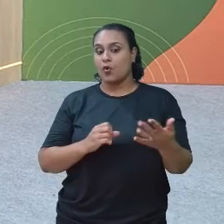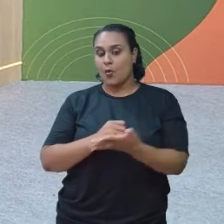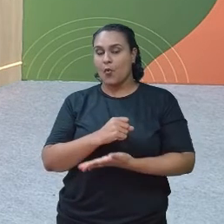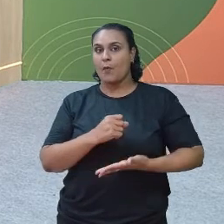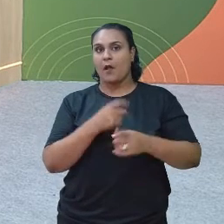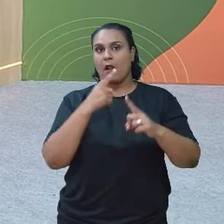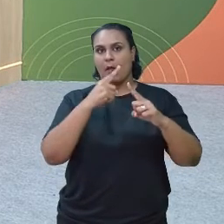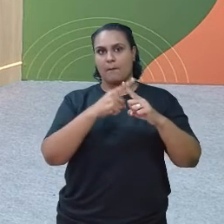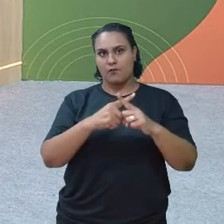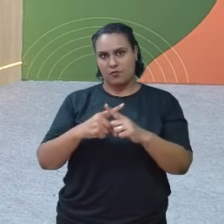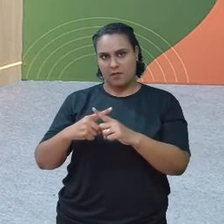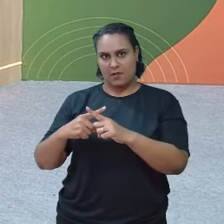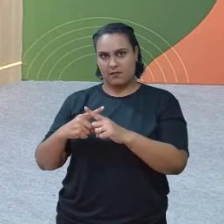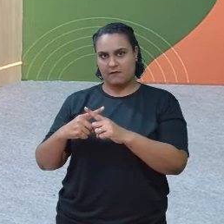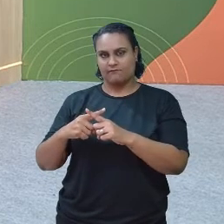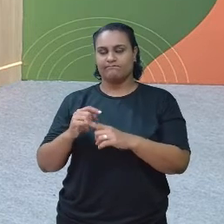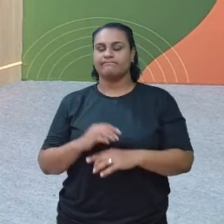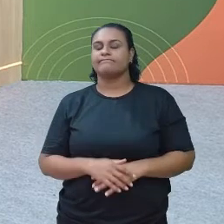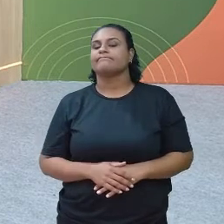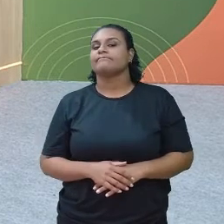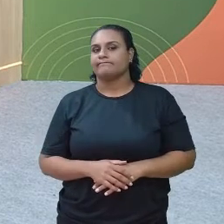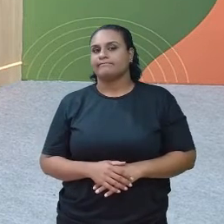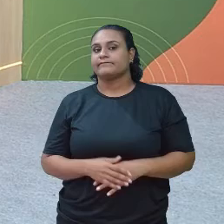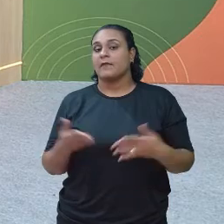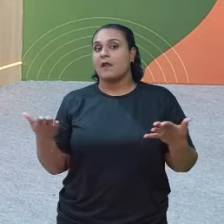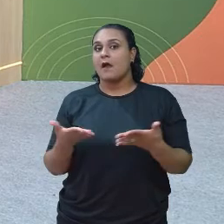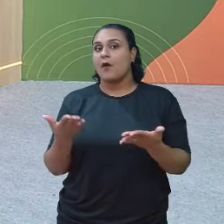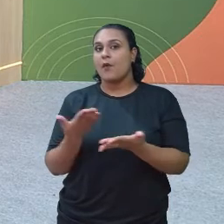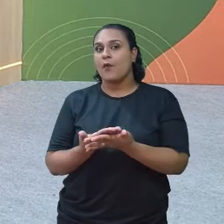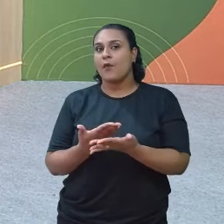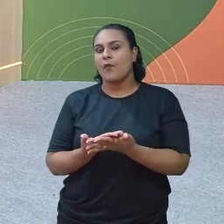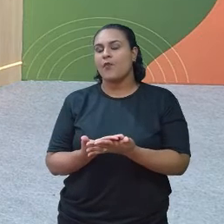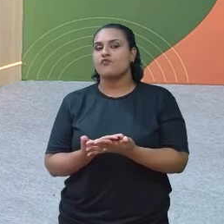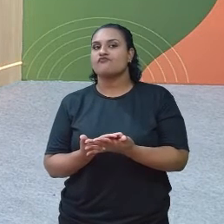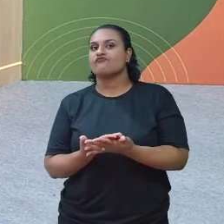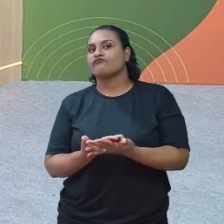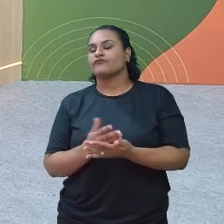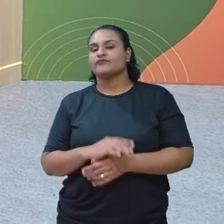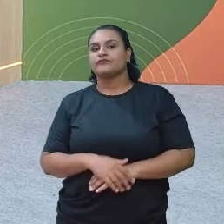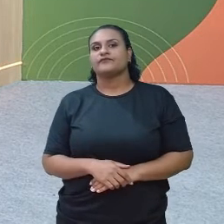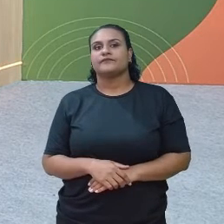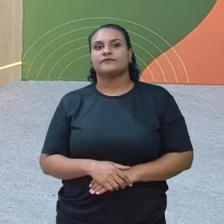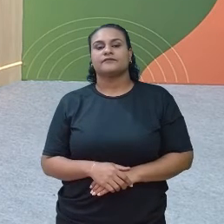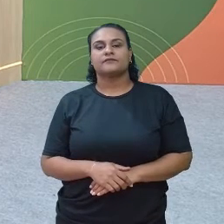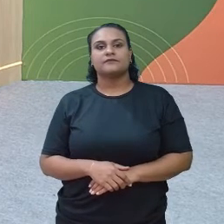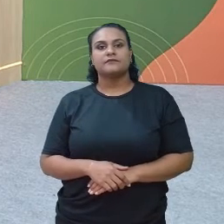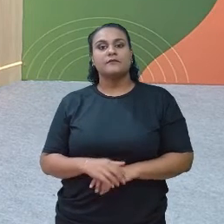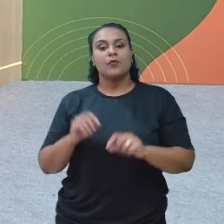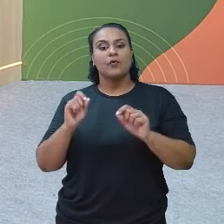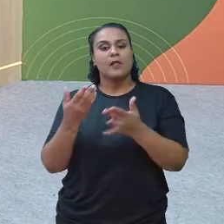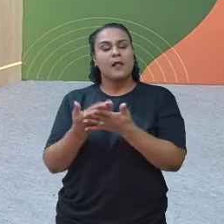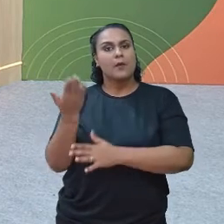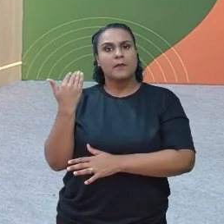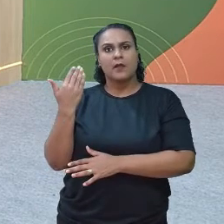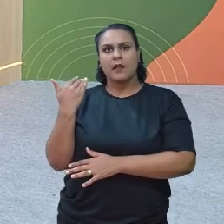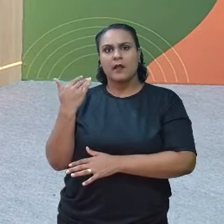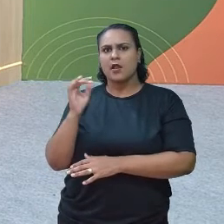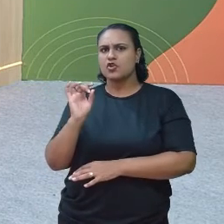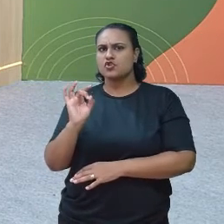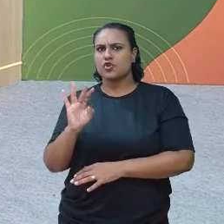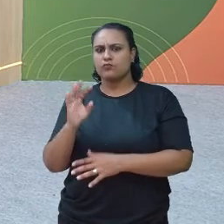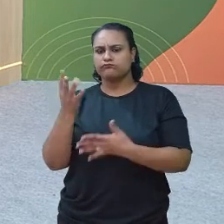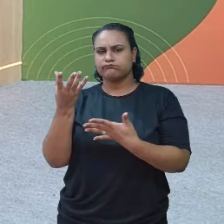princípio multiplicativo. A gente vai ver na aula de hoje que o que a gente estava fazendo na aula anterior nada mais era do que